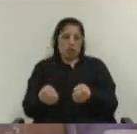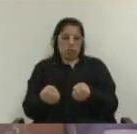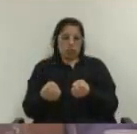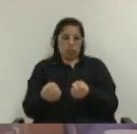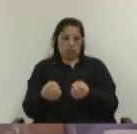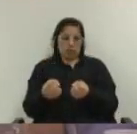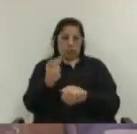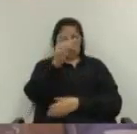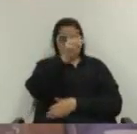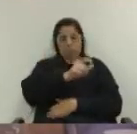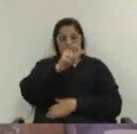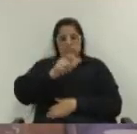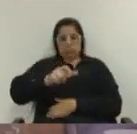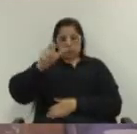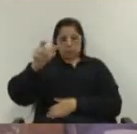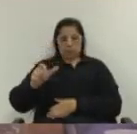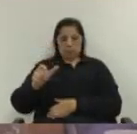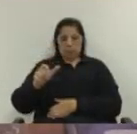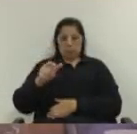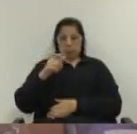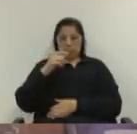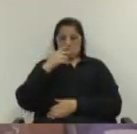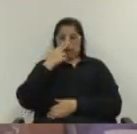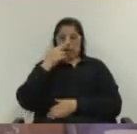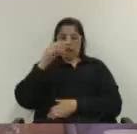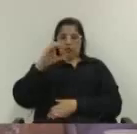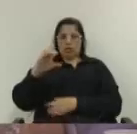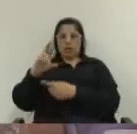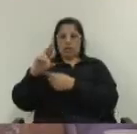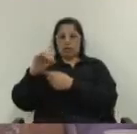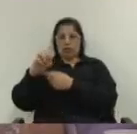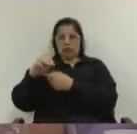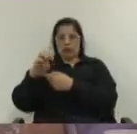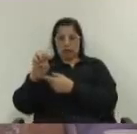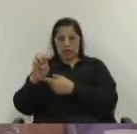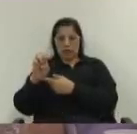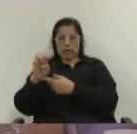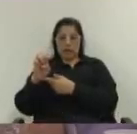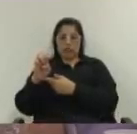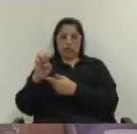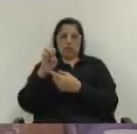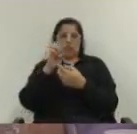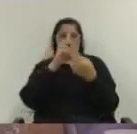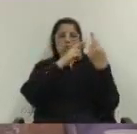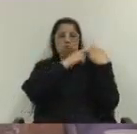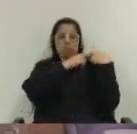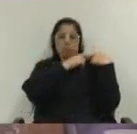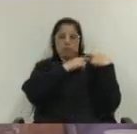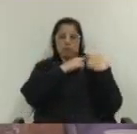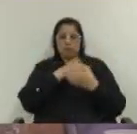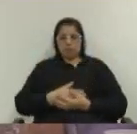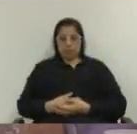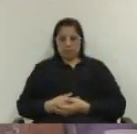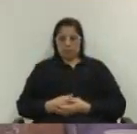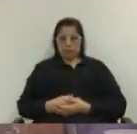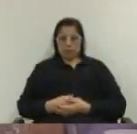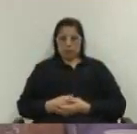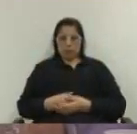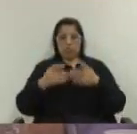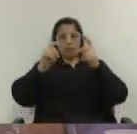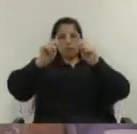condutas caracterizadas como crime de responsabilidades /crime comum, de